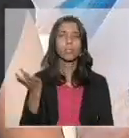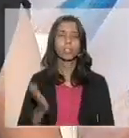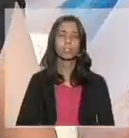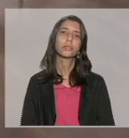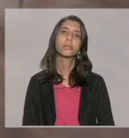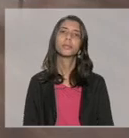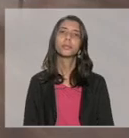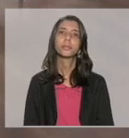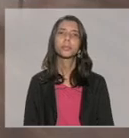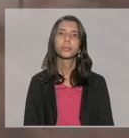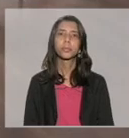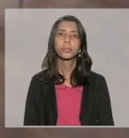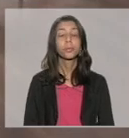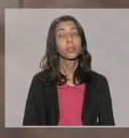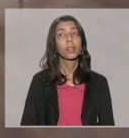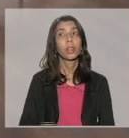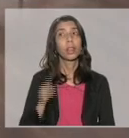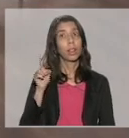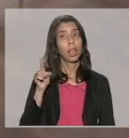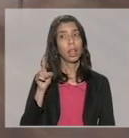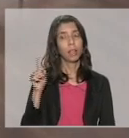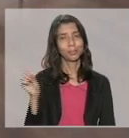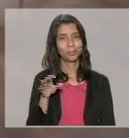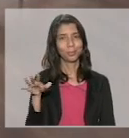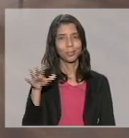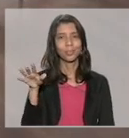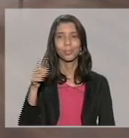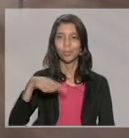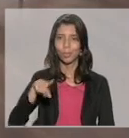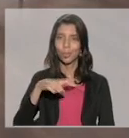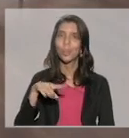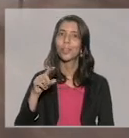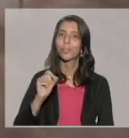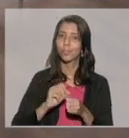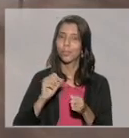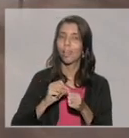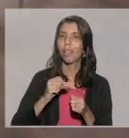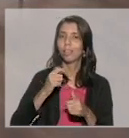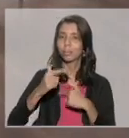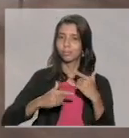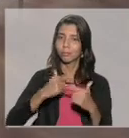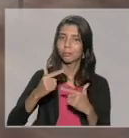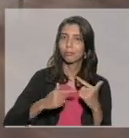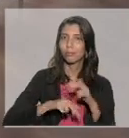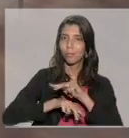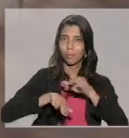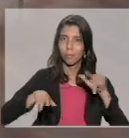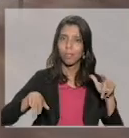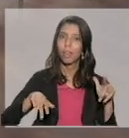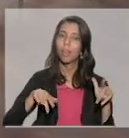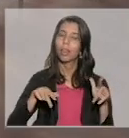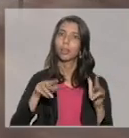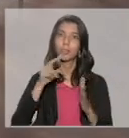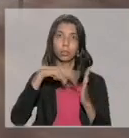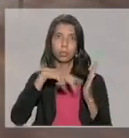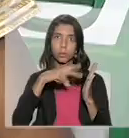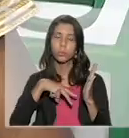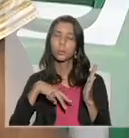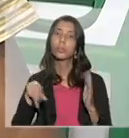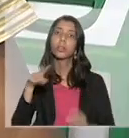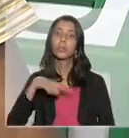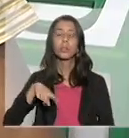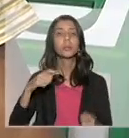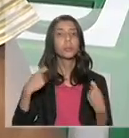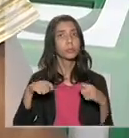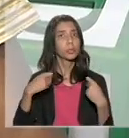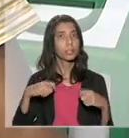vocês acham? Lá na comunidade onde nós realizamos atividades de leitura, a gente